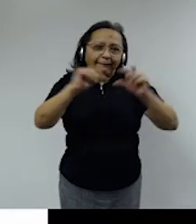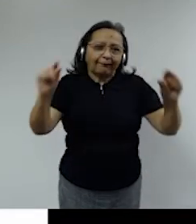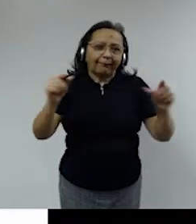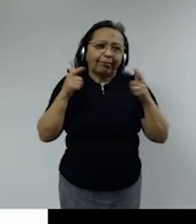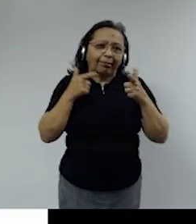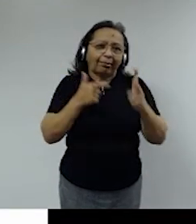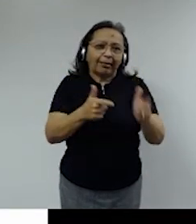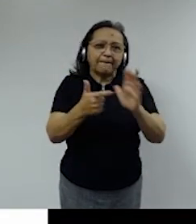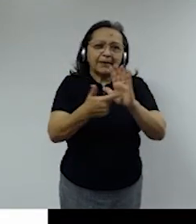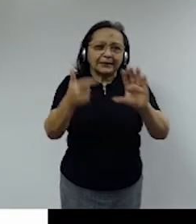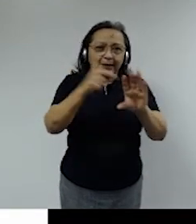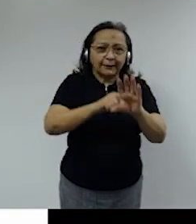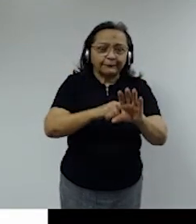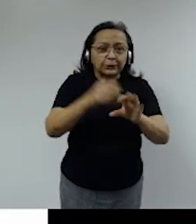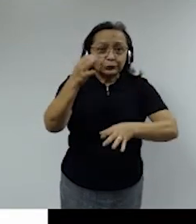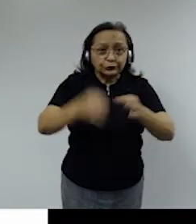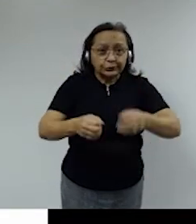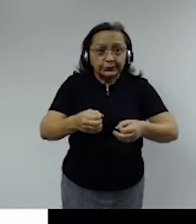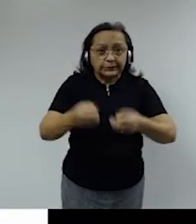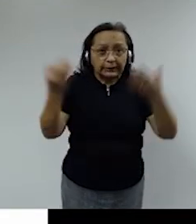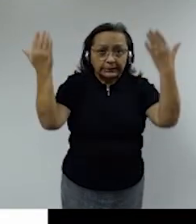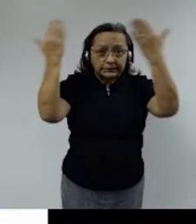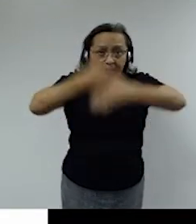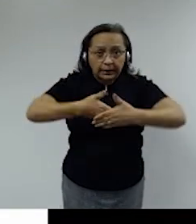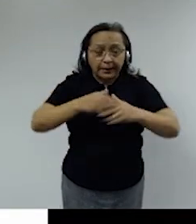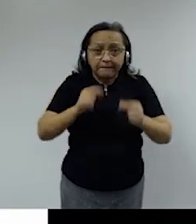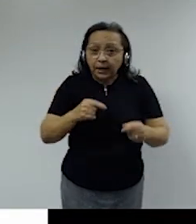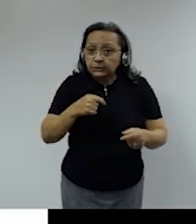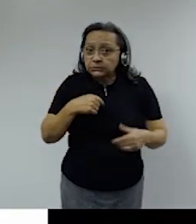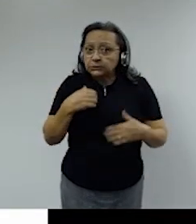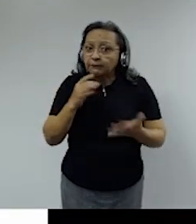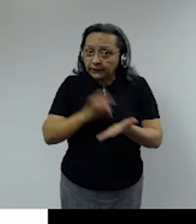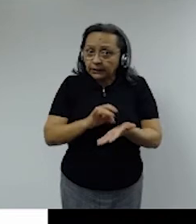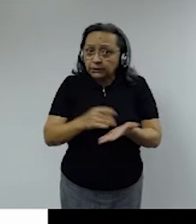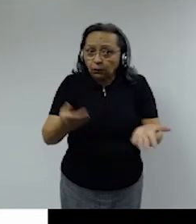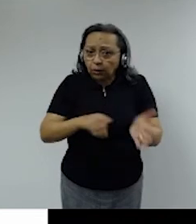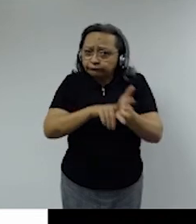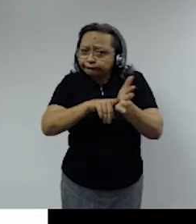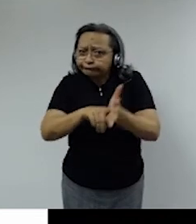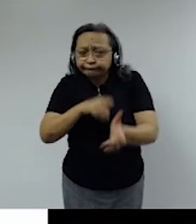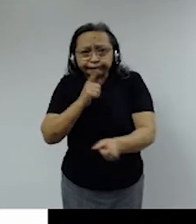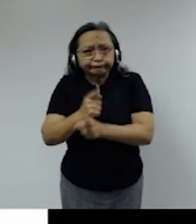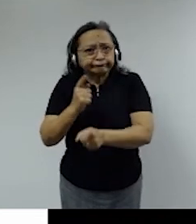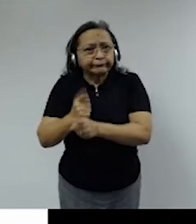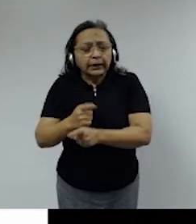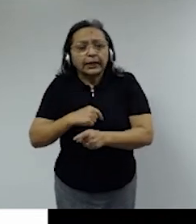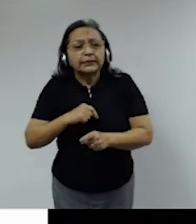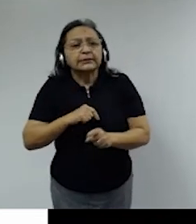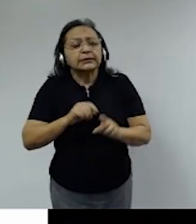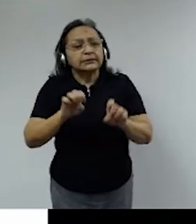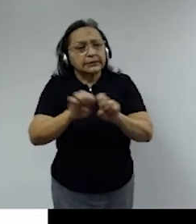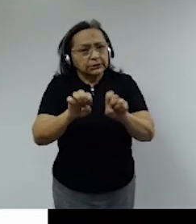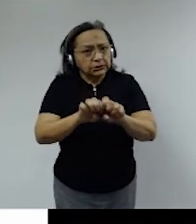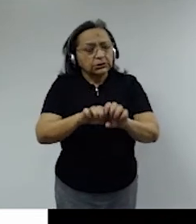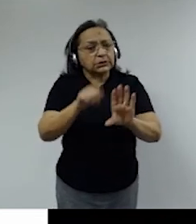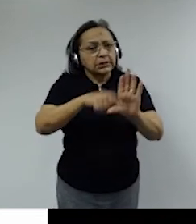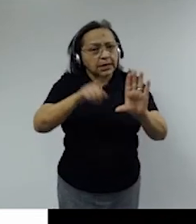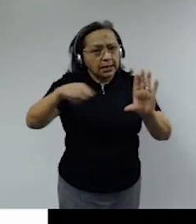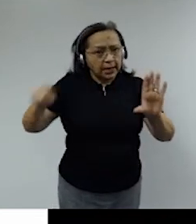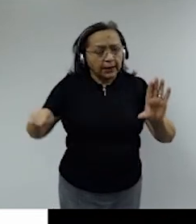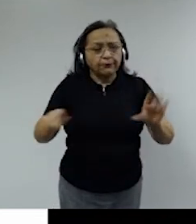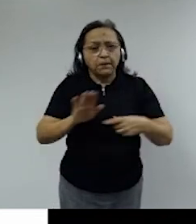realmente, não consegue ver e identificar a tortura e maus-tratos. Então, acho que aí esses números refletem muito, aí deixam muito